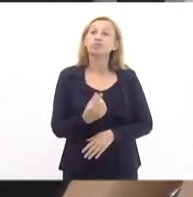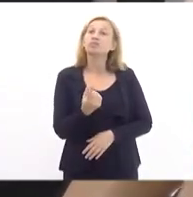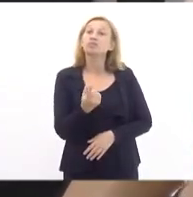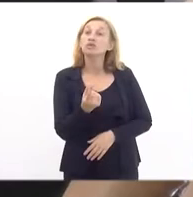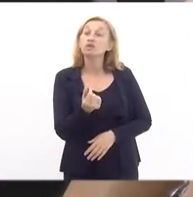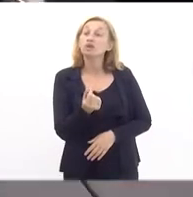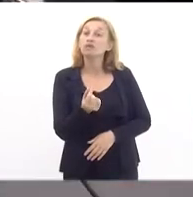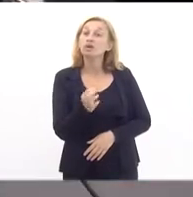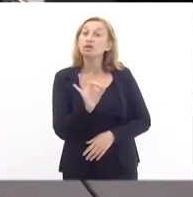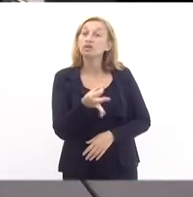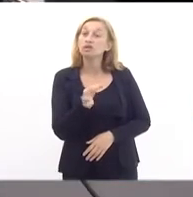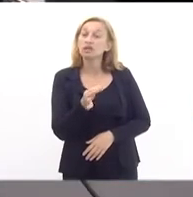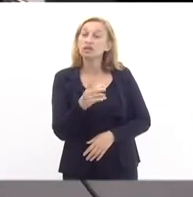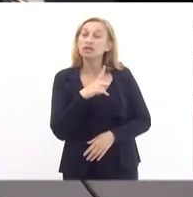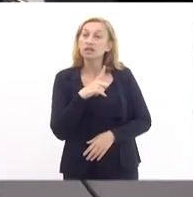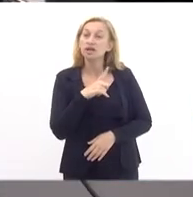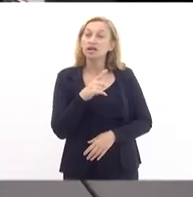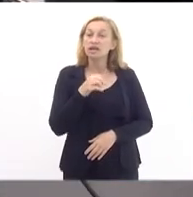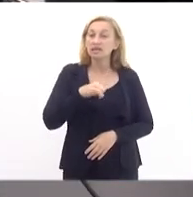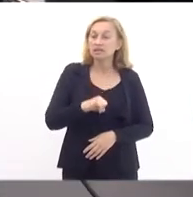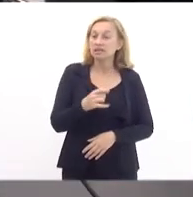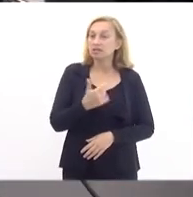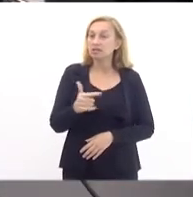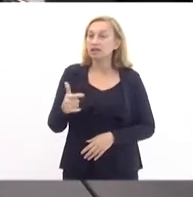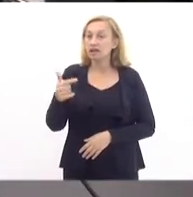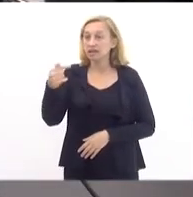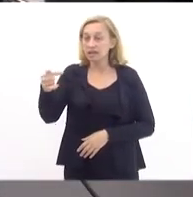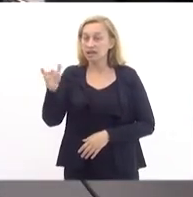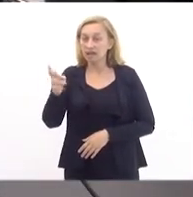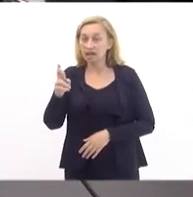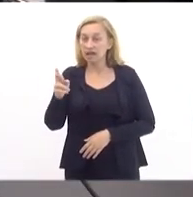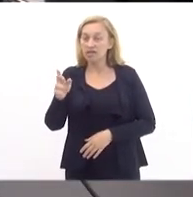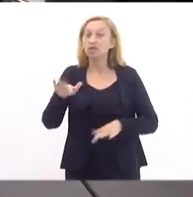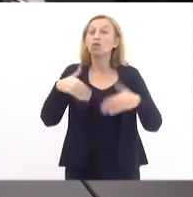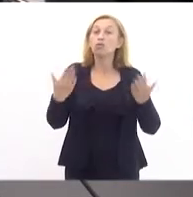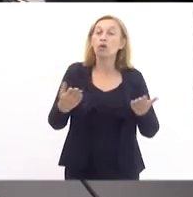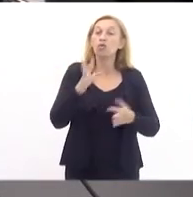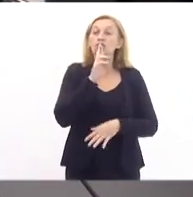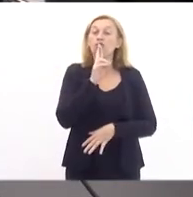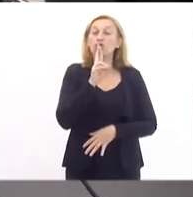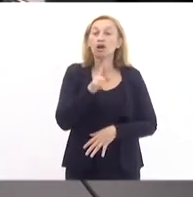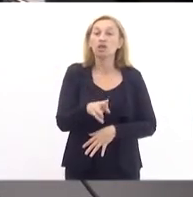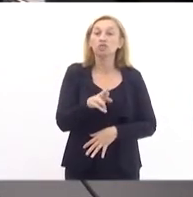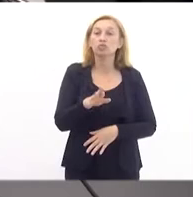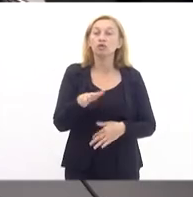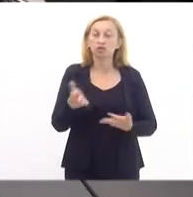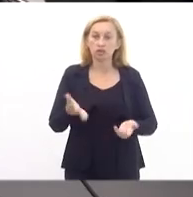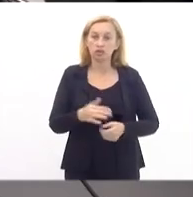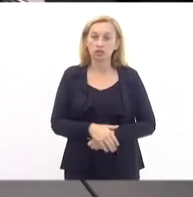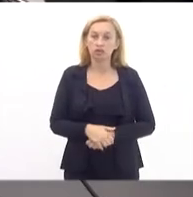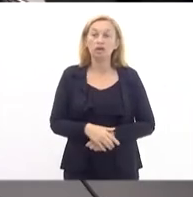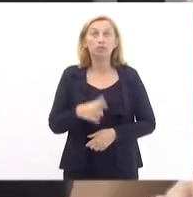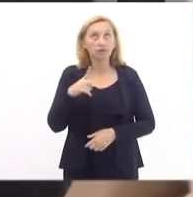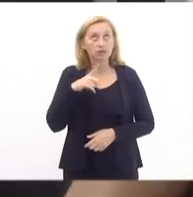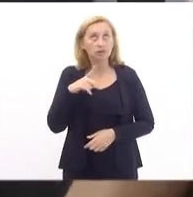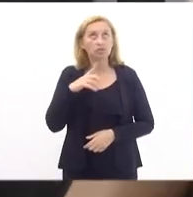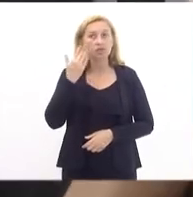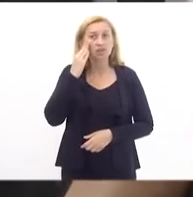chegar agora, já que não será 7, será inferior a 7, né? Para que a gente tenha